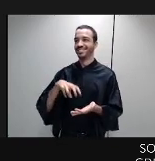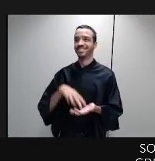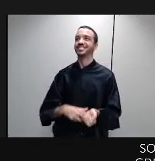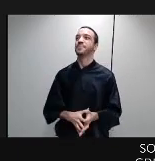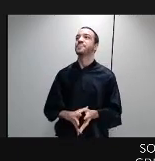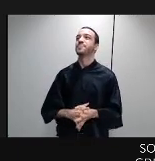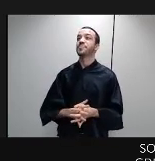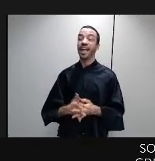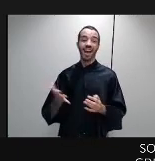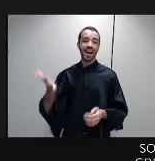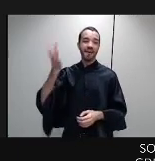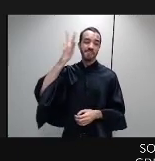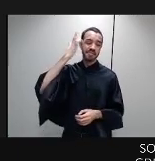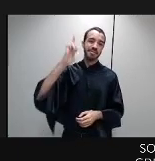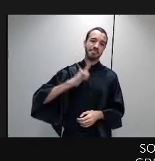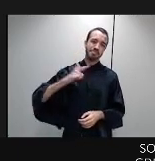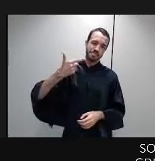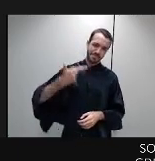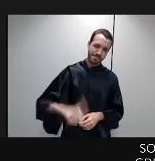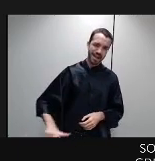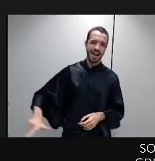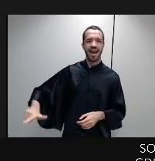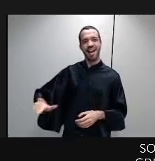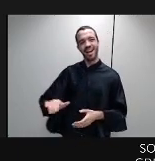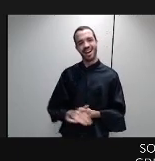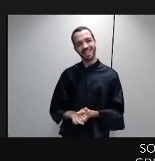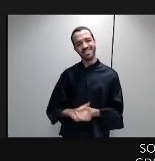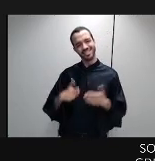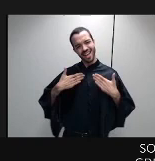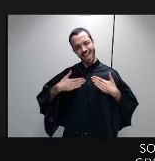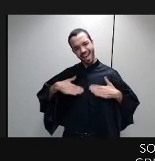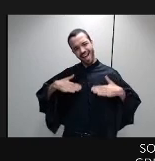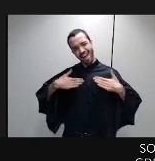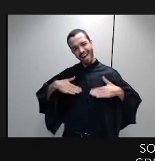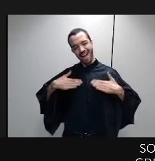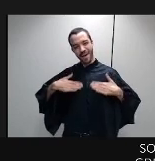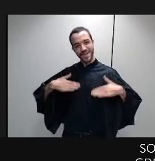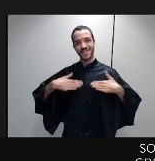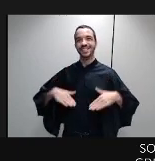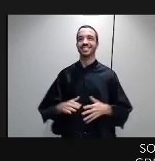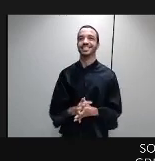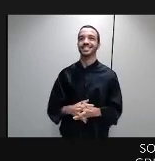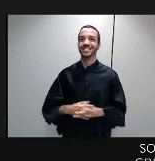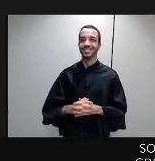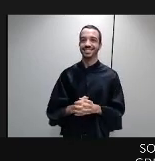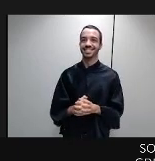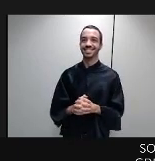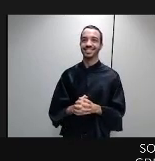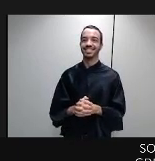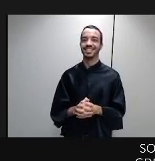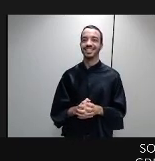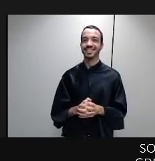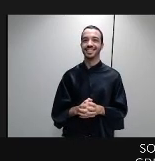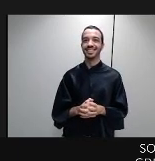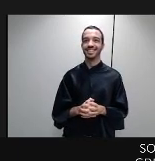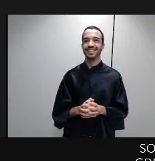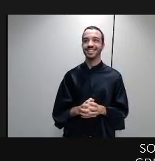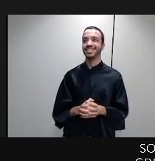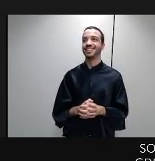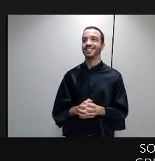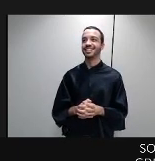nível aí vamos lá calma calma calma Amanhã tem o presente tá lembrando amanhã amanhã